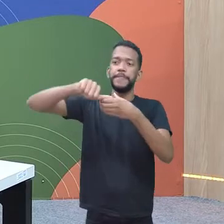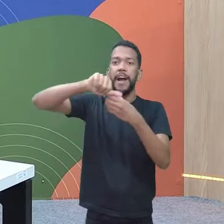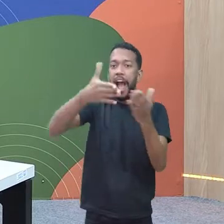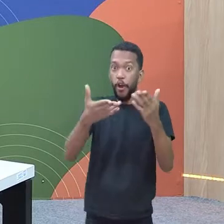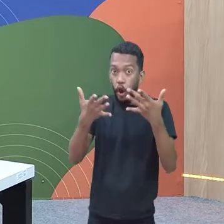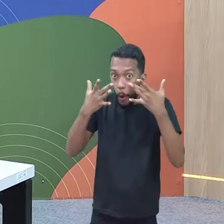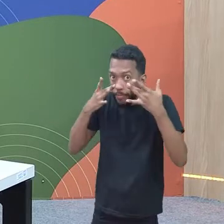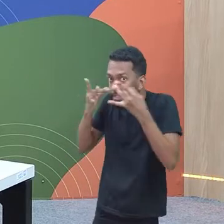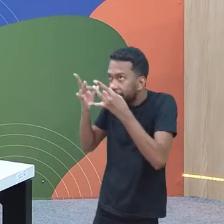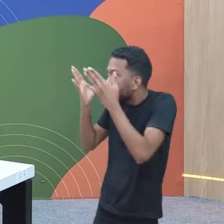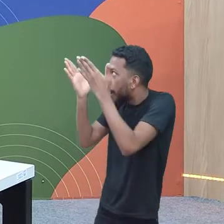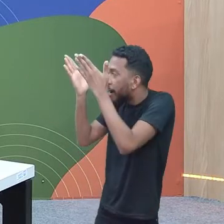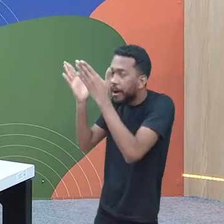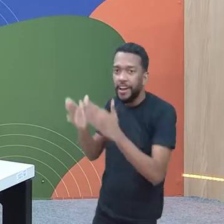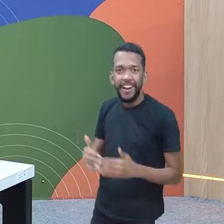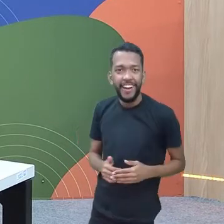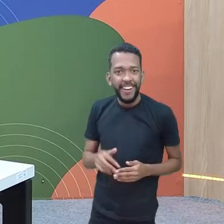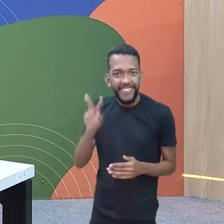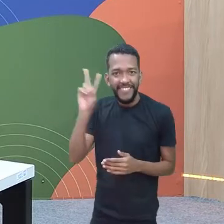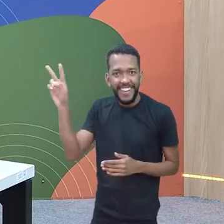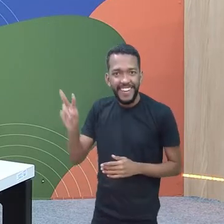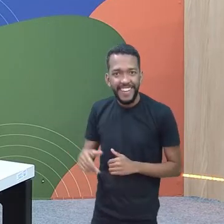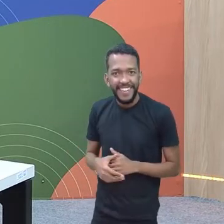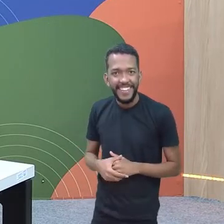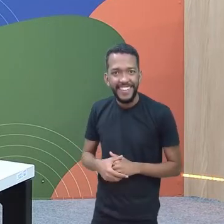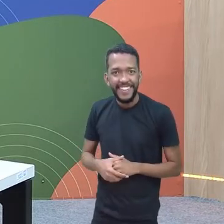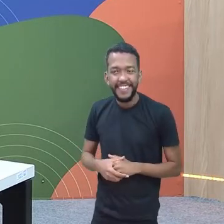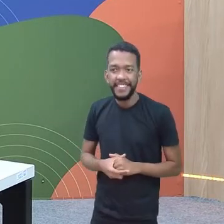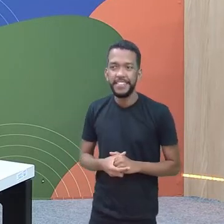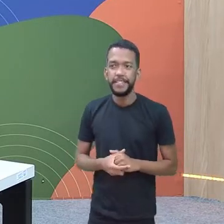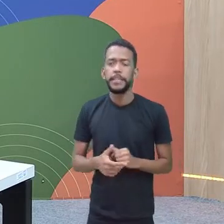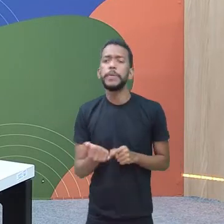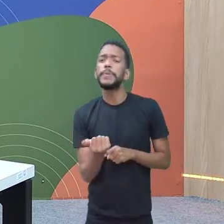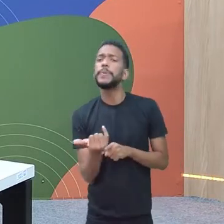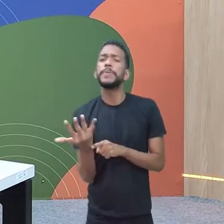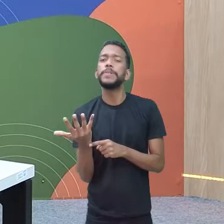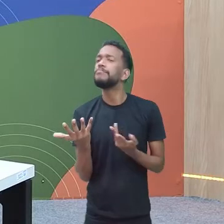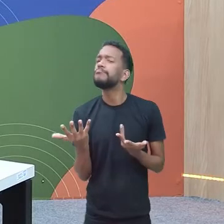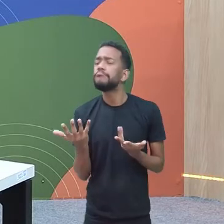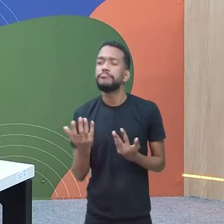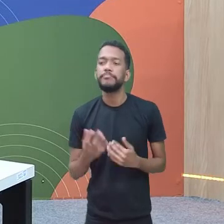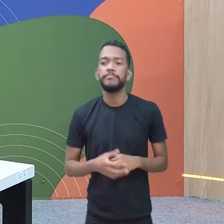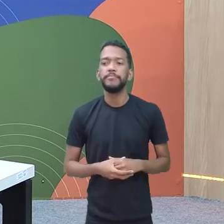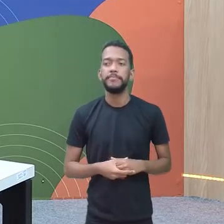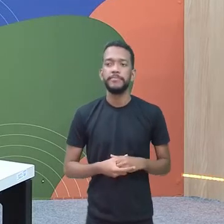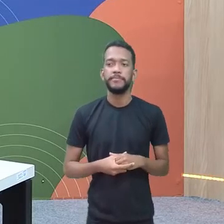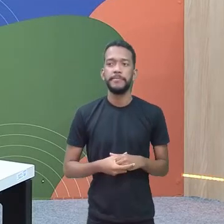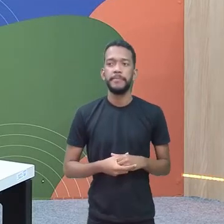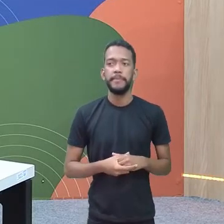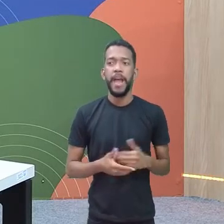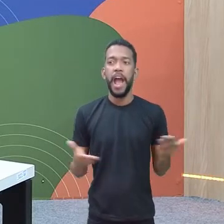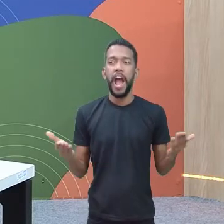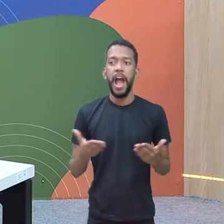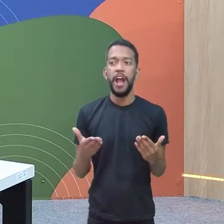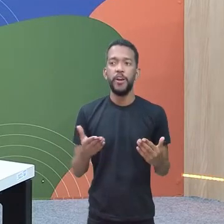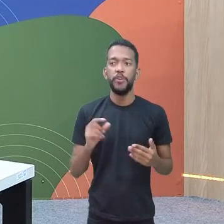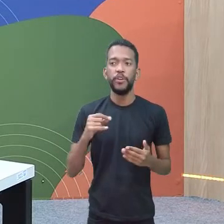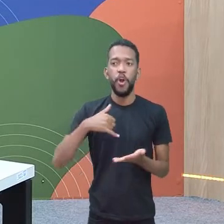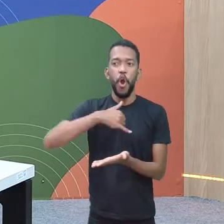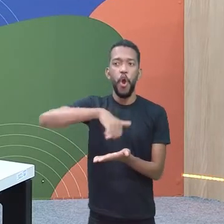observação. O becker vai me ajudar a ver a quantidade, pessoal. Depois eu vou colocar o óleo.